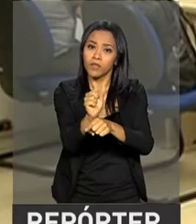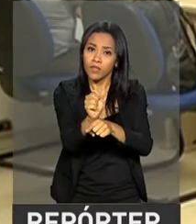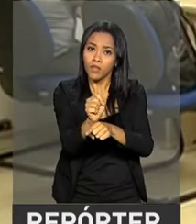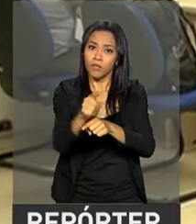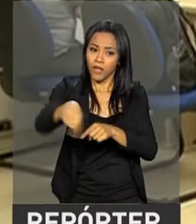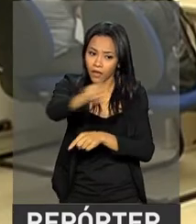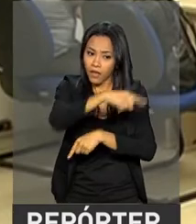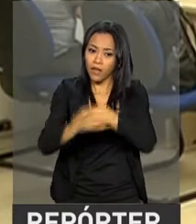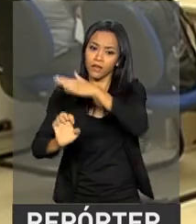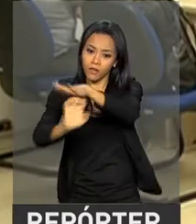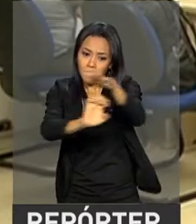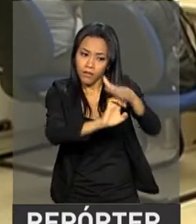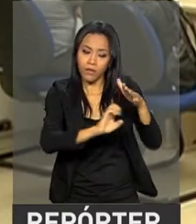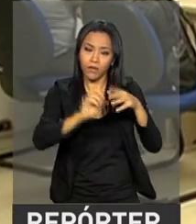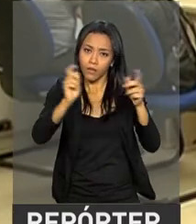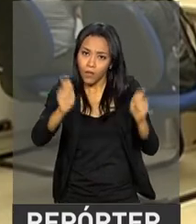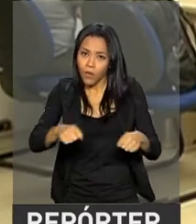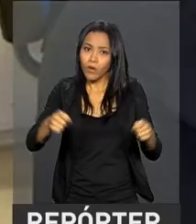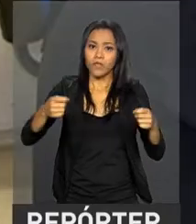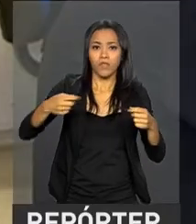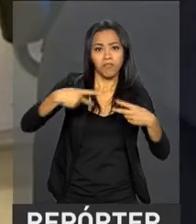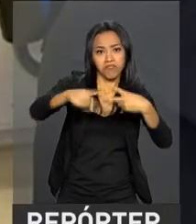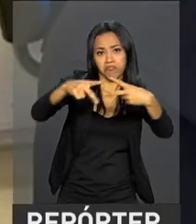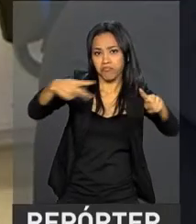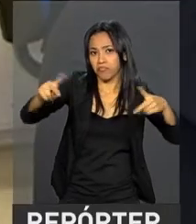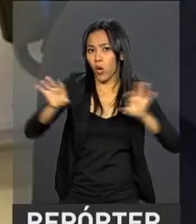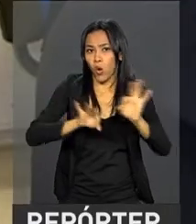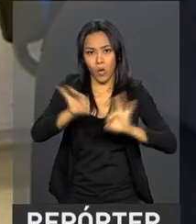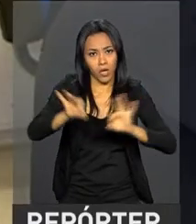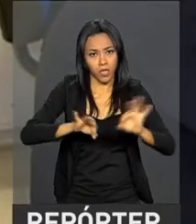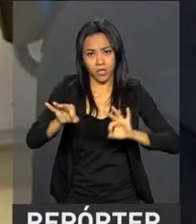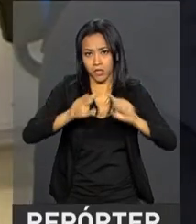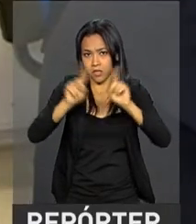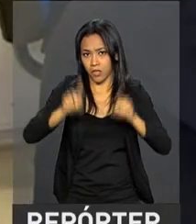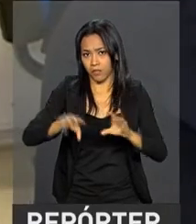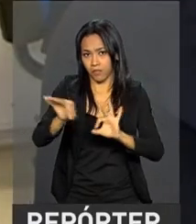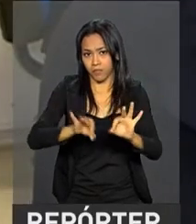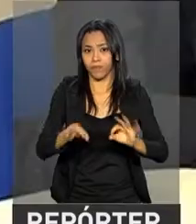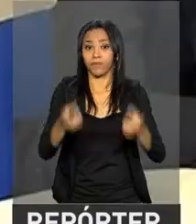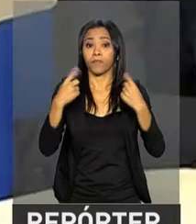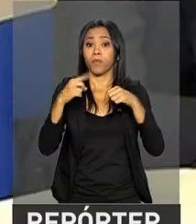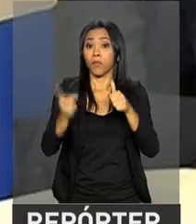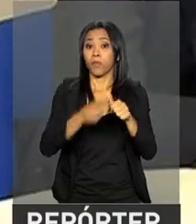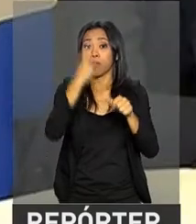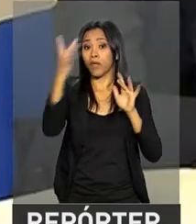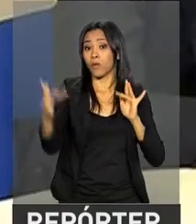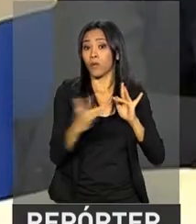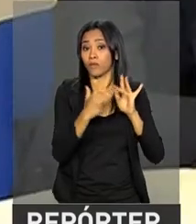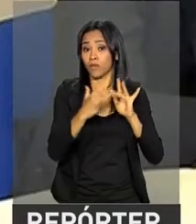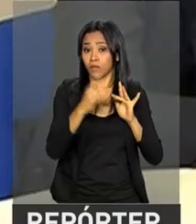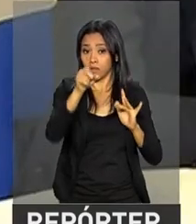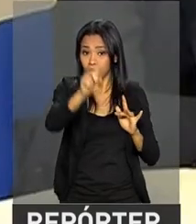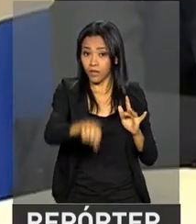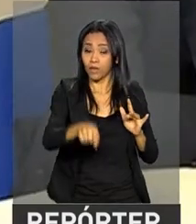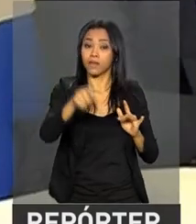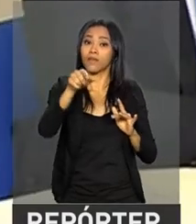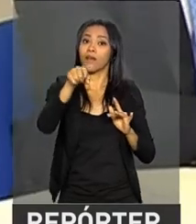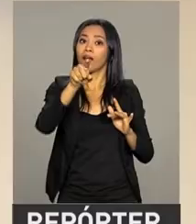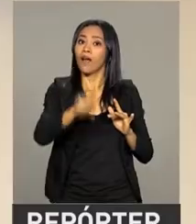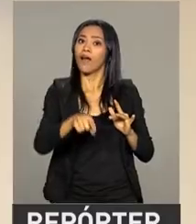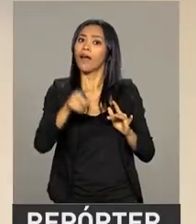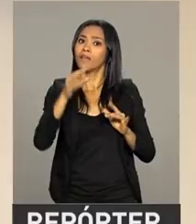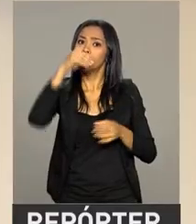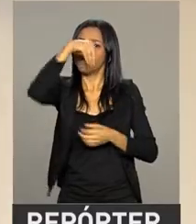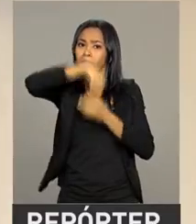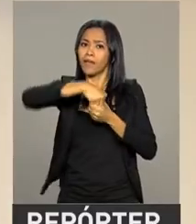negócios e equilibrar as contas da empresa a semana nacional do crédito o primeiro contato com representantes dos bancos pode ser feito já